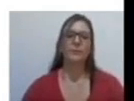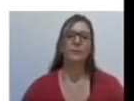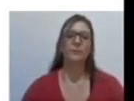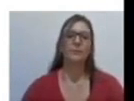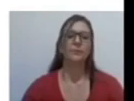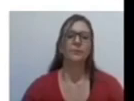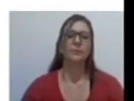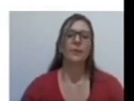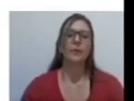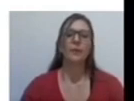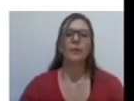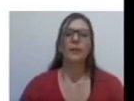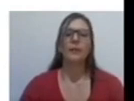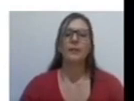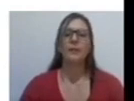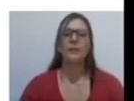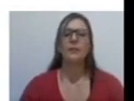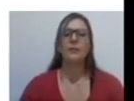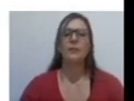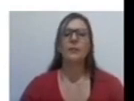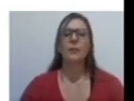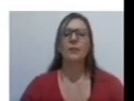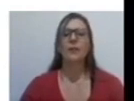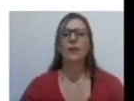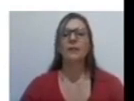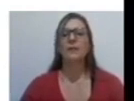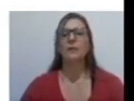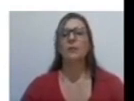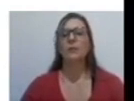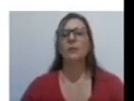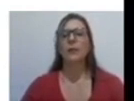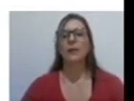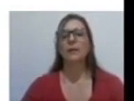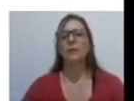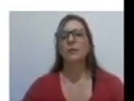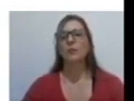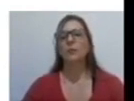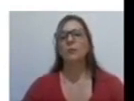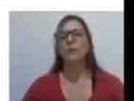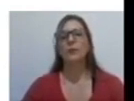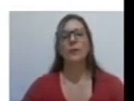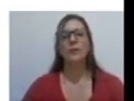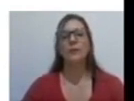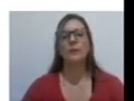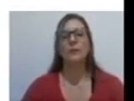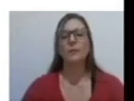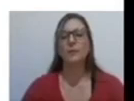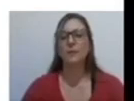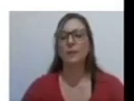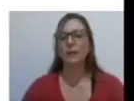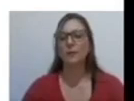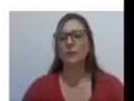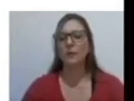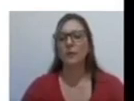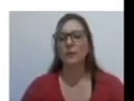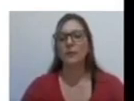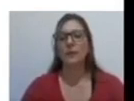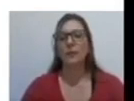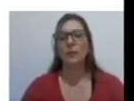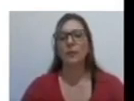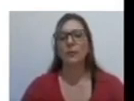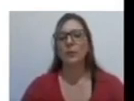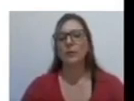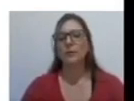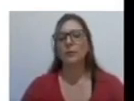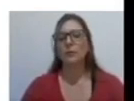problema. As restrições alimentares são consideradas como uma alimentação especial,